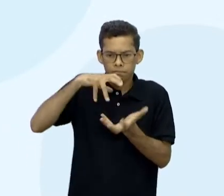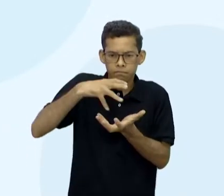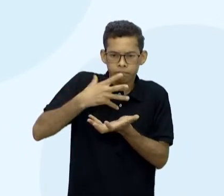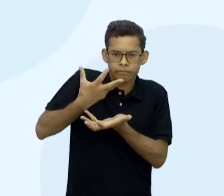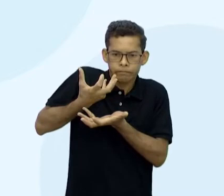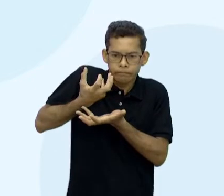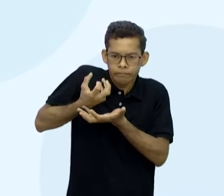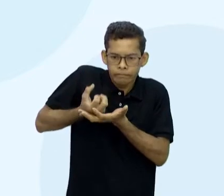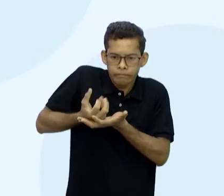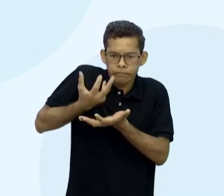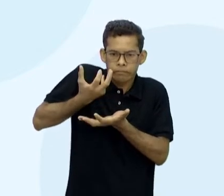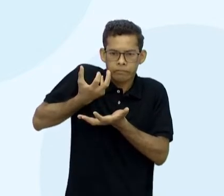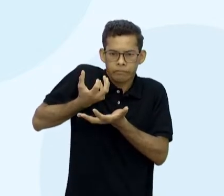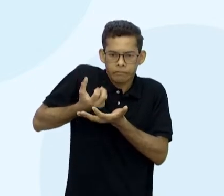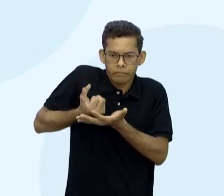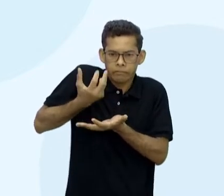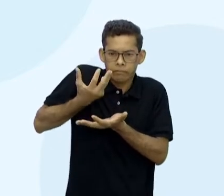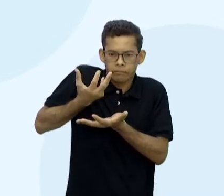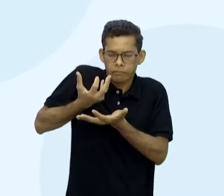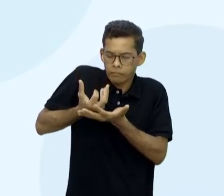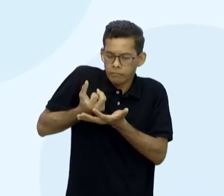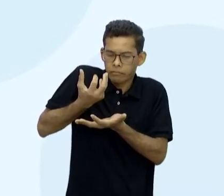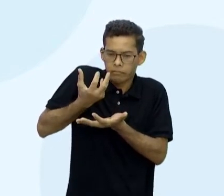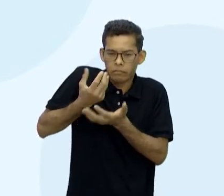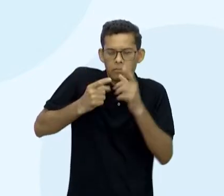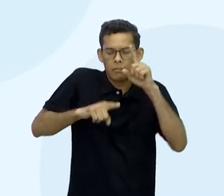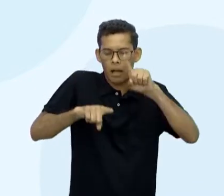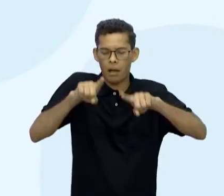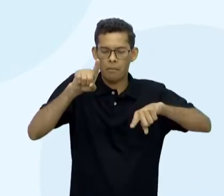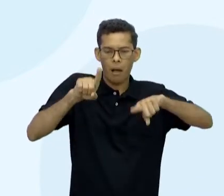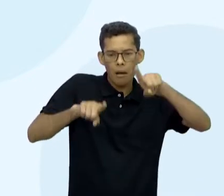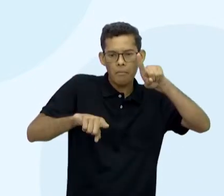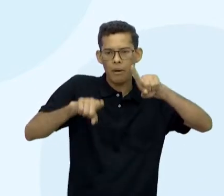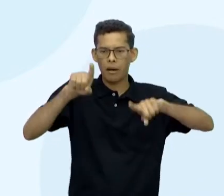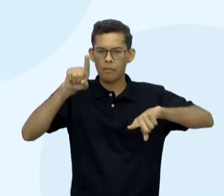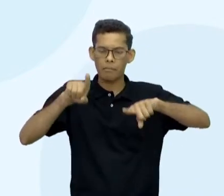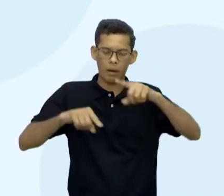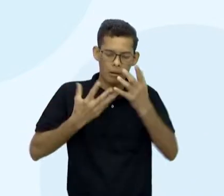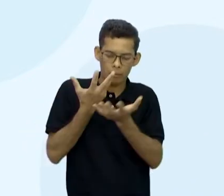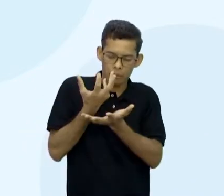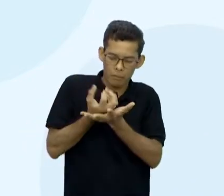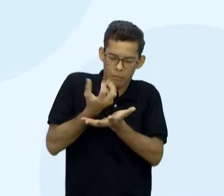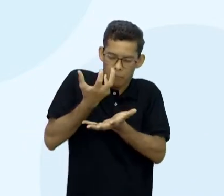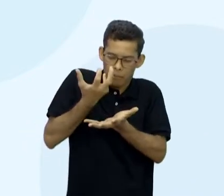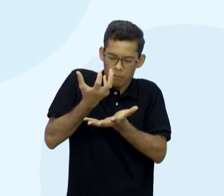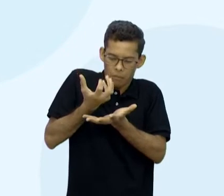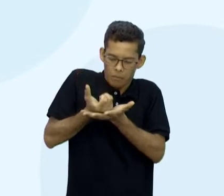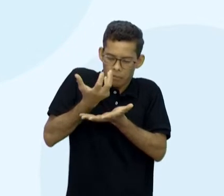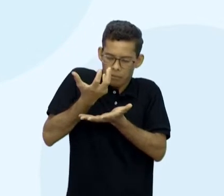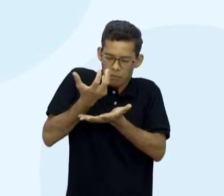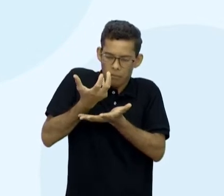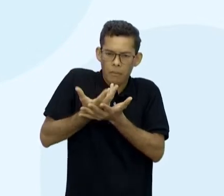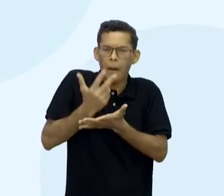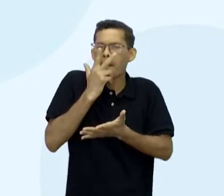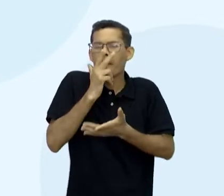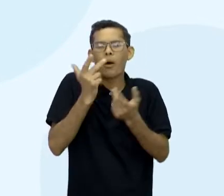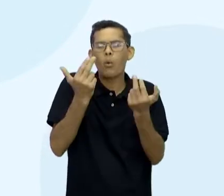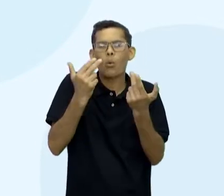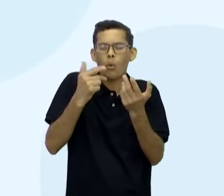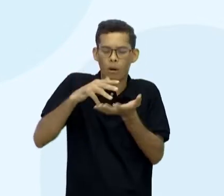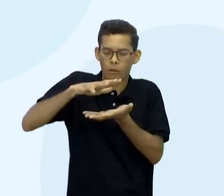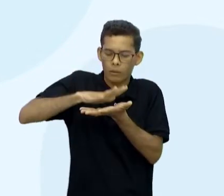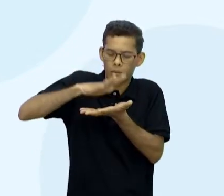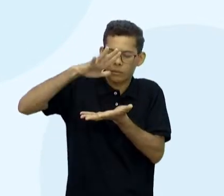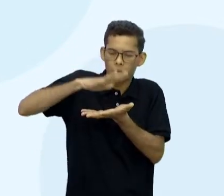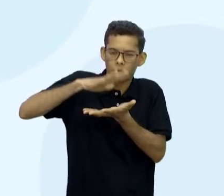restauradora. E você ficaria oscilando no interior da Terra, como fosse uma mola presa, um